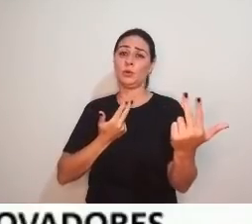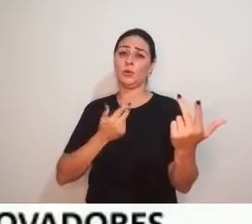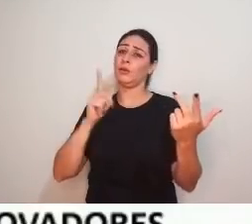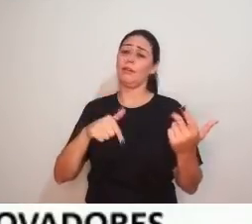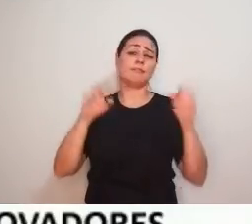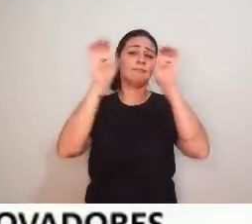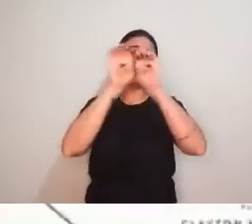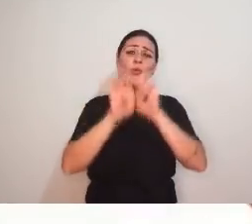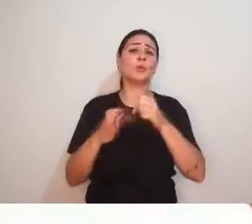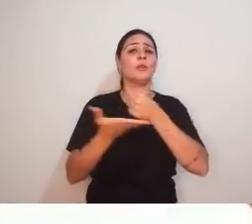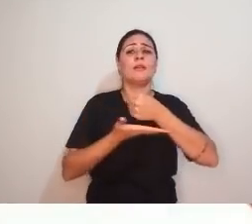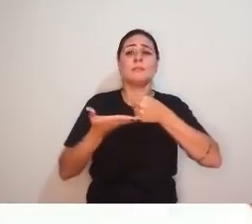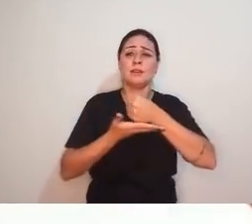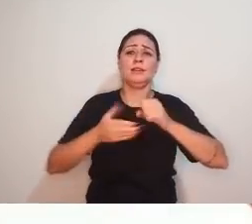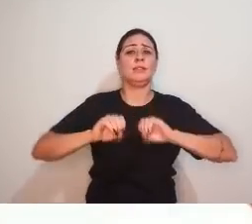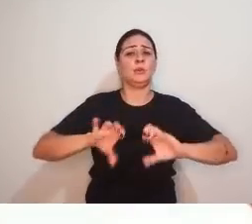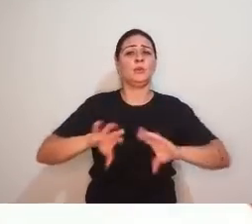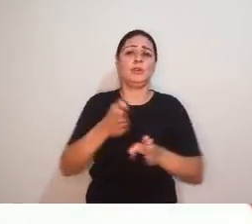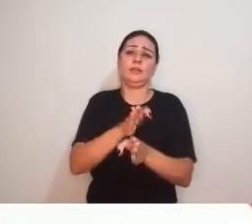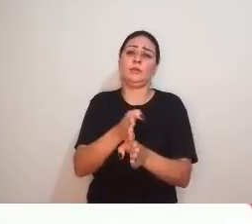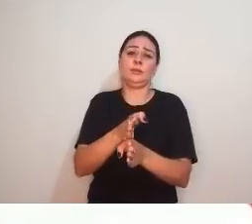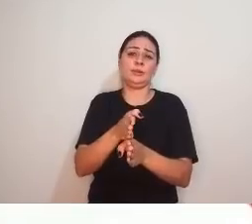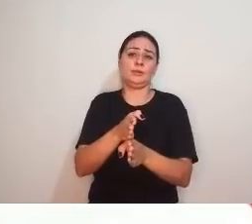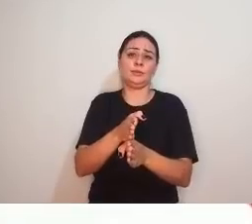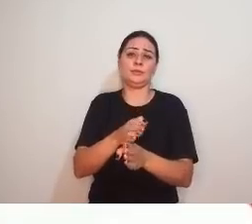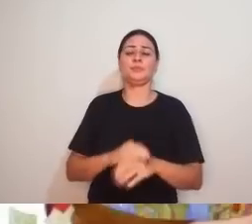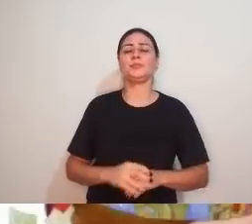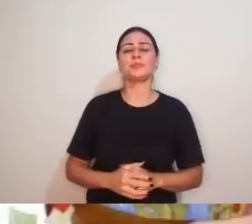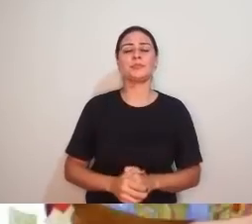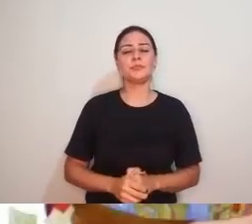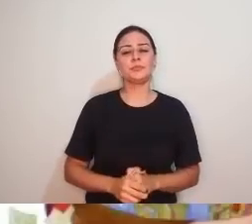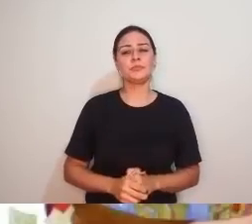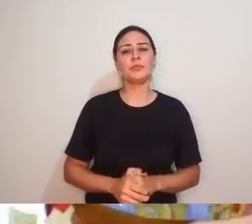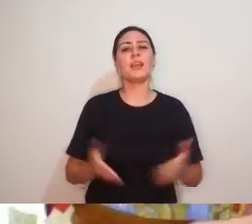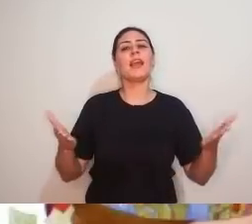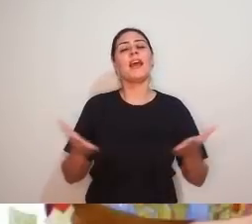dos pilares para definir ensino híbrido. Tá bom?